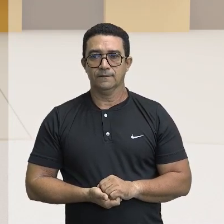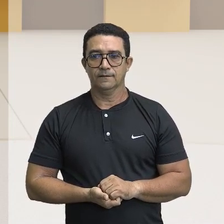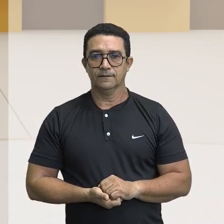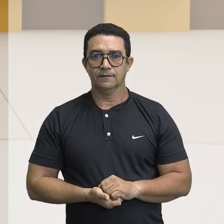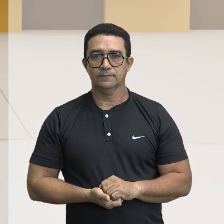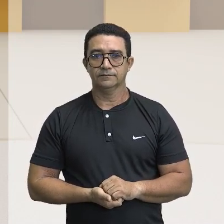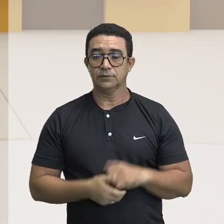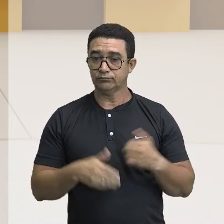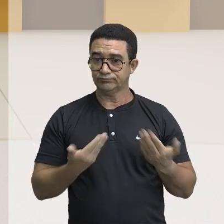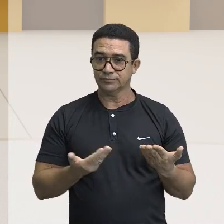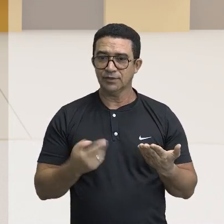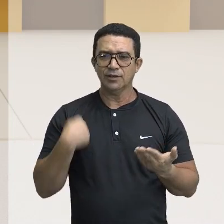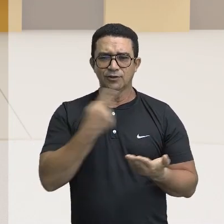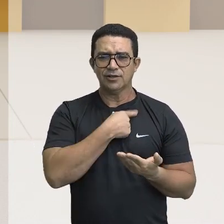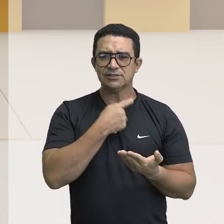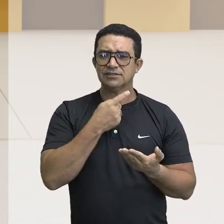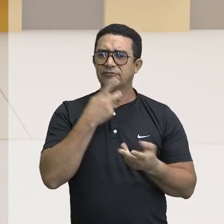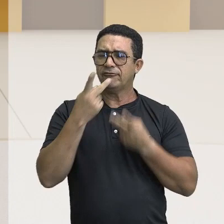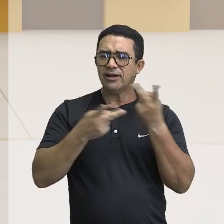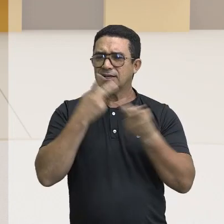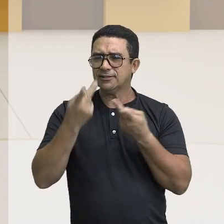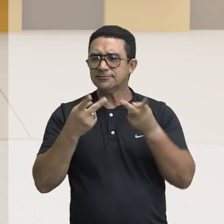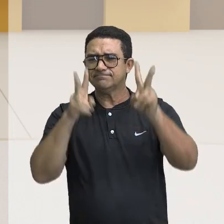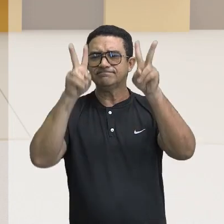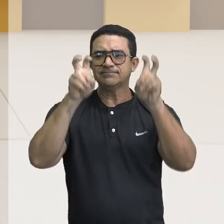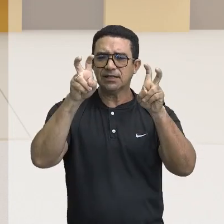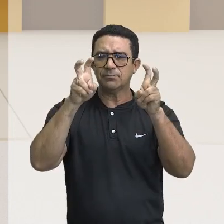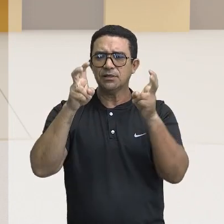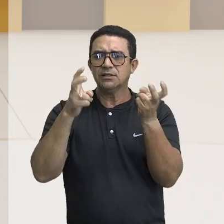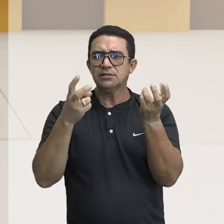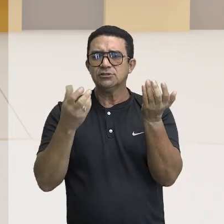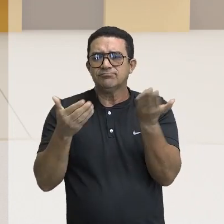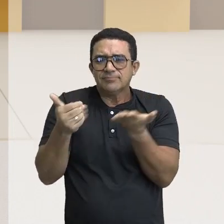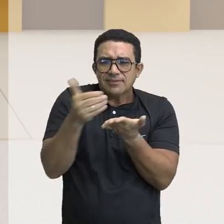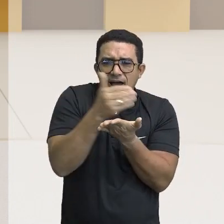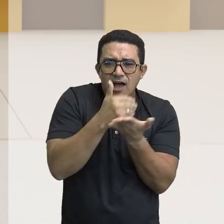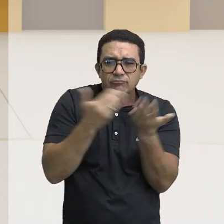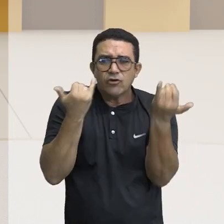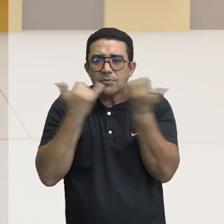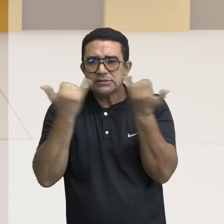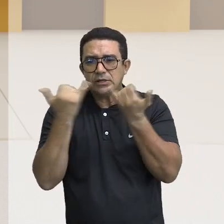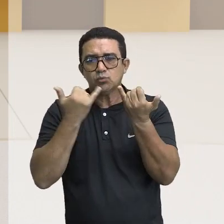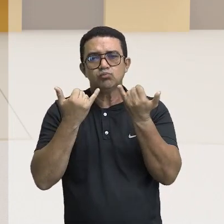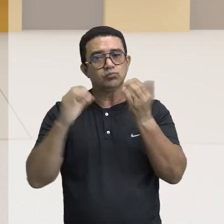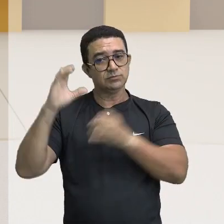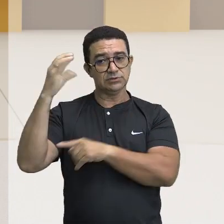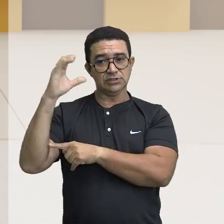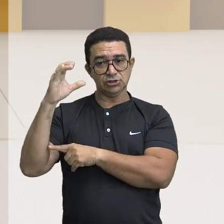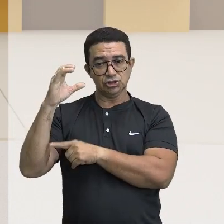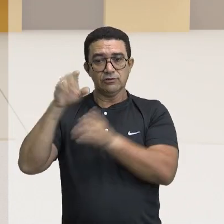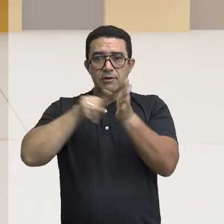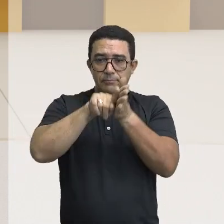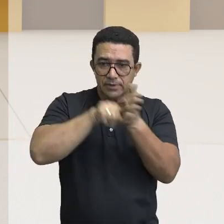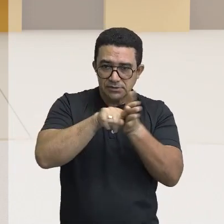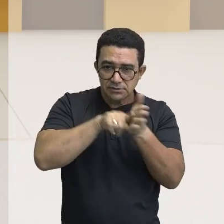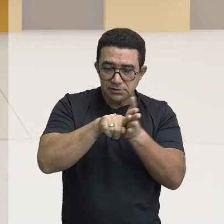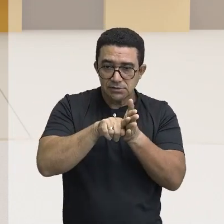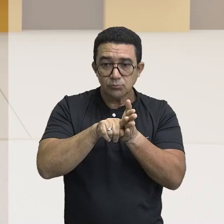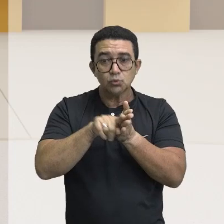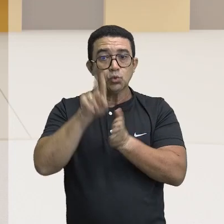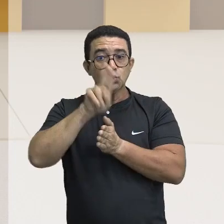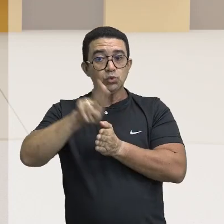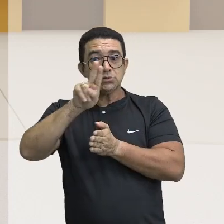Como estamos falando de dados científicos e também de pesquisas, né, que foram feitas por meio de